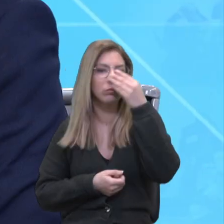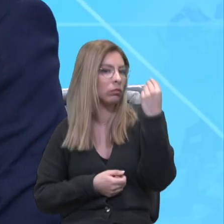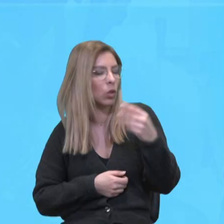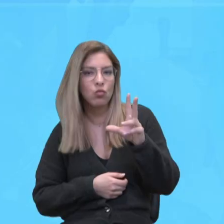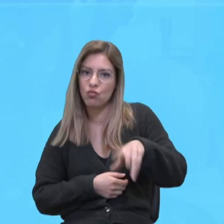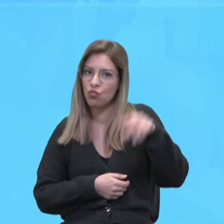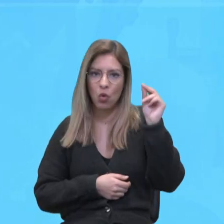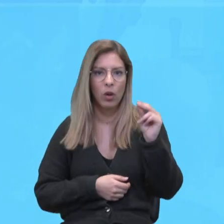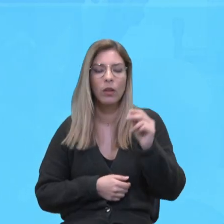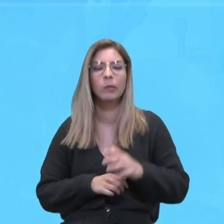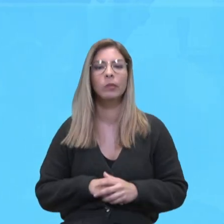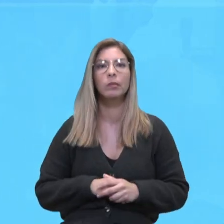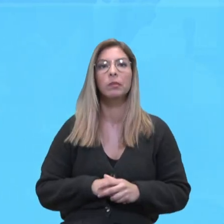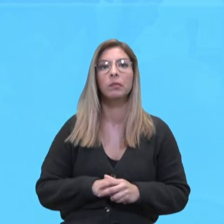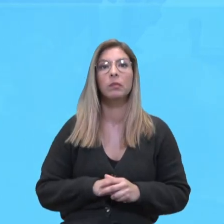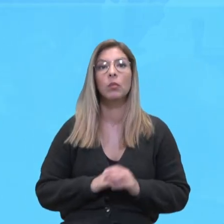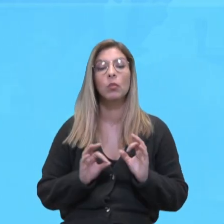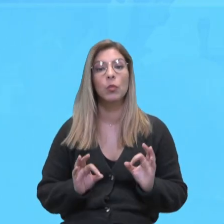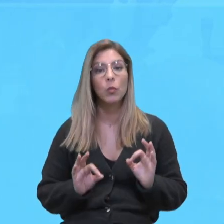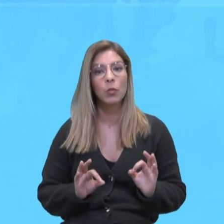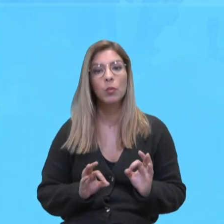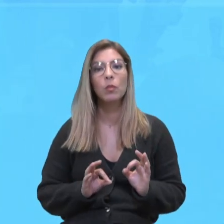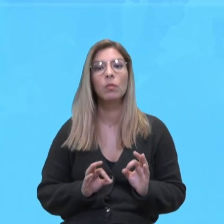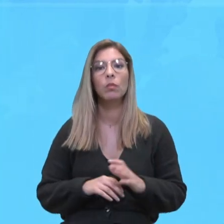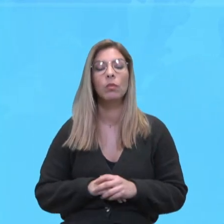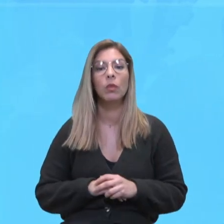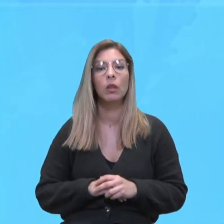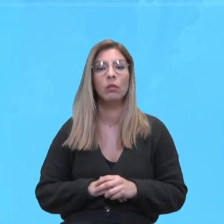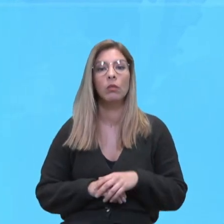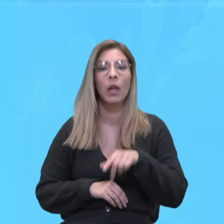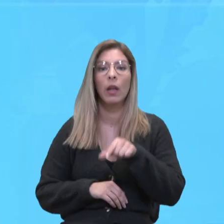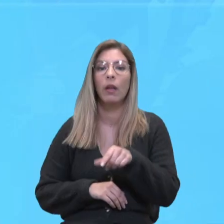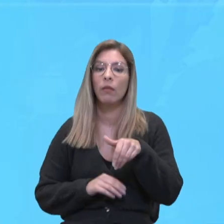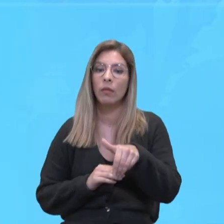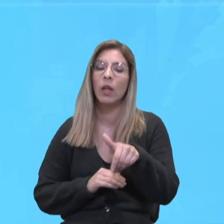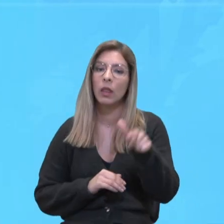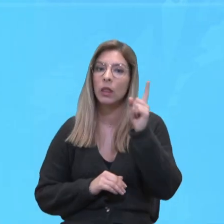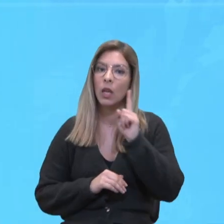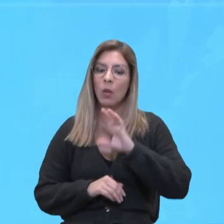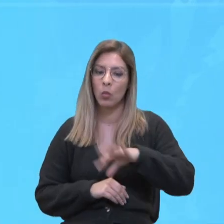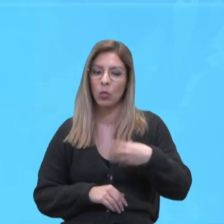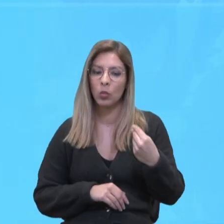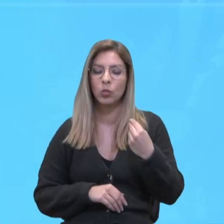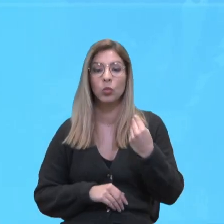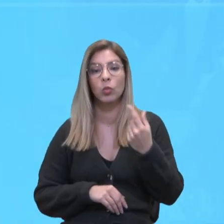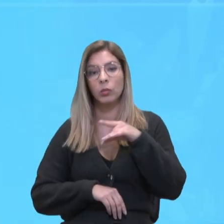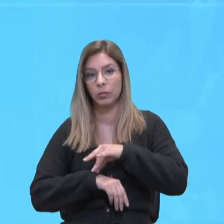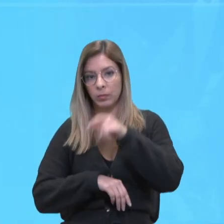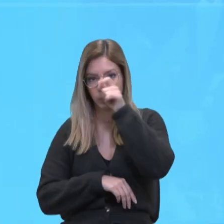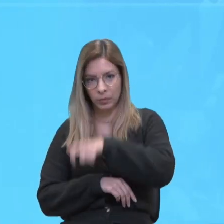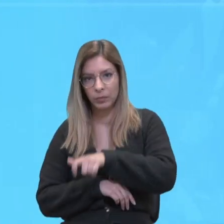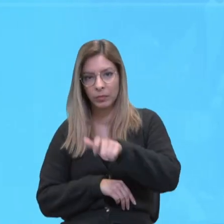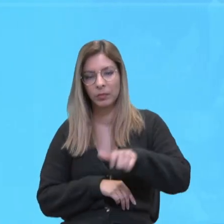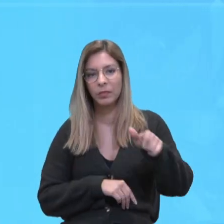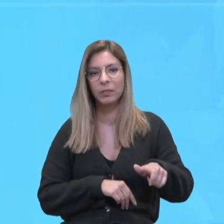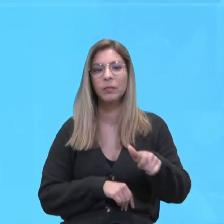Muito bem, e é o que perpassou também nesta comemoração do Dia Mundial do Doente no Santuário de Fátima,